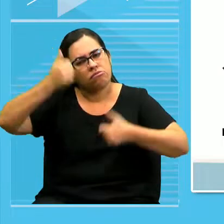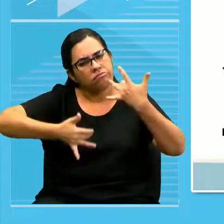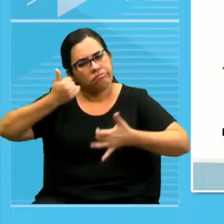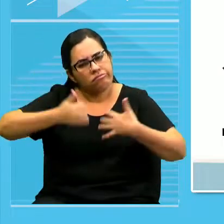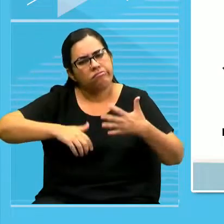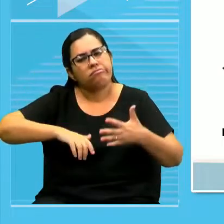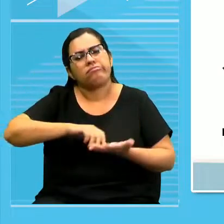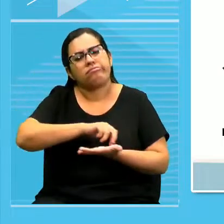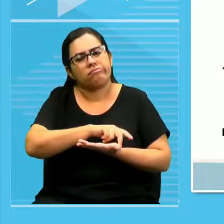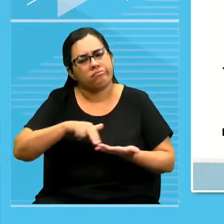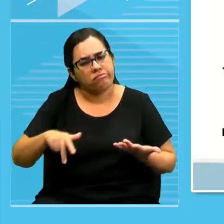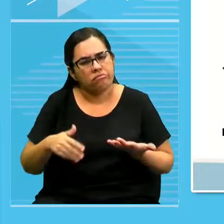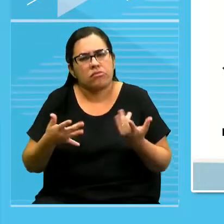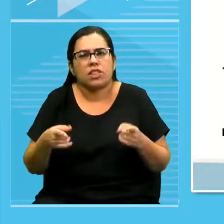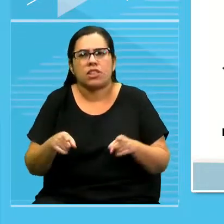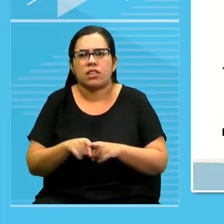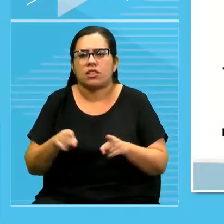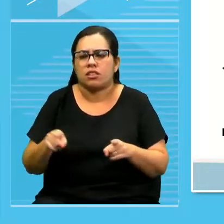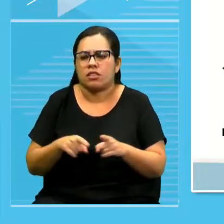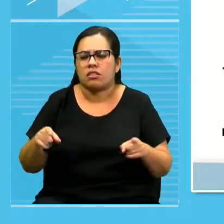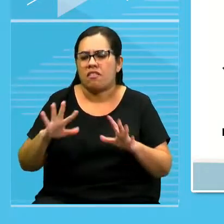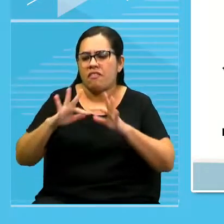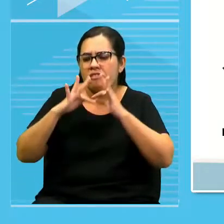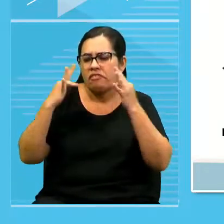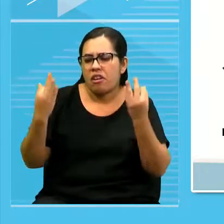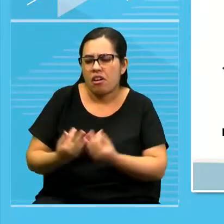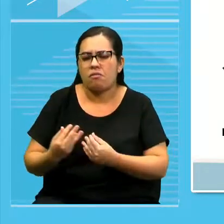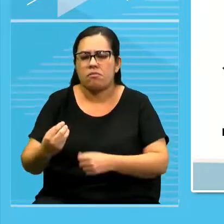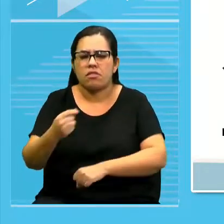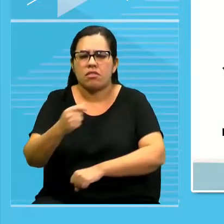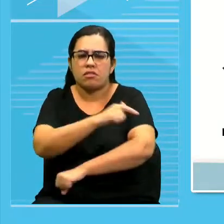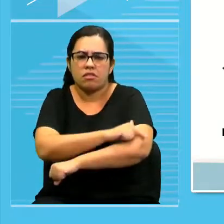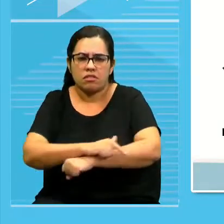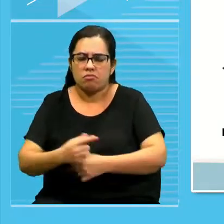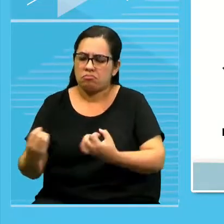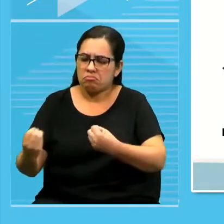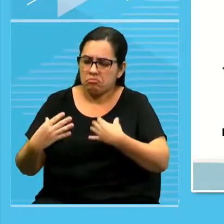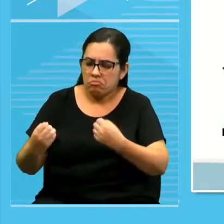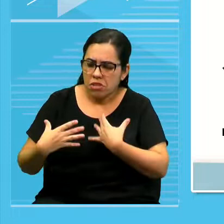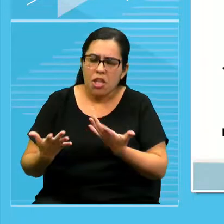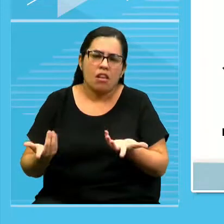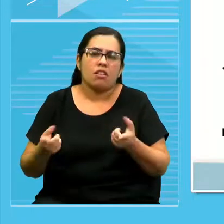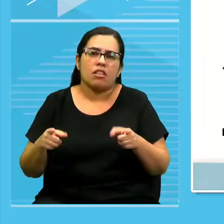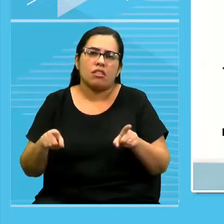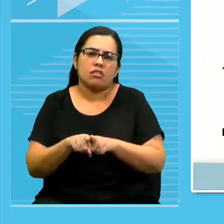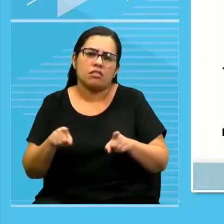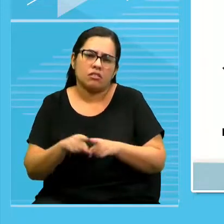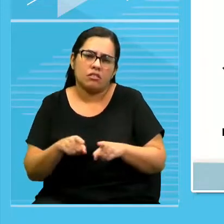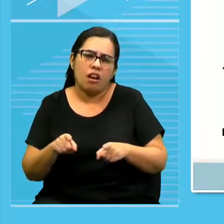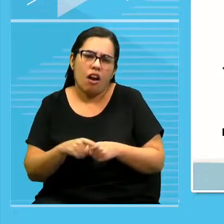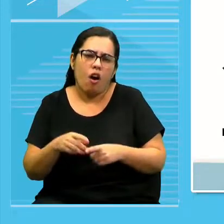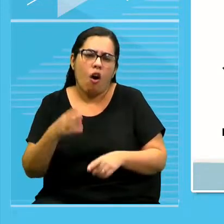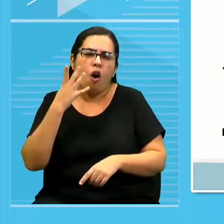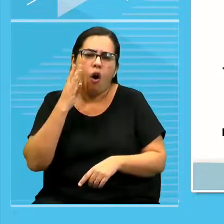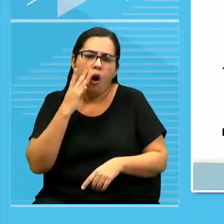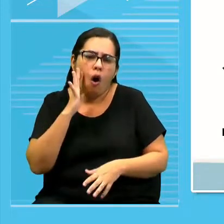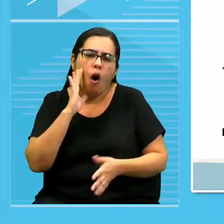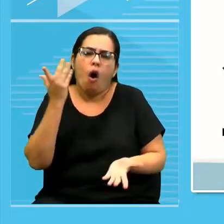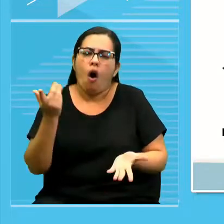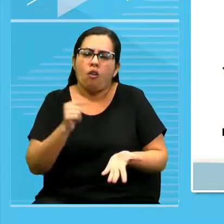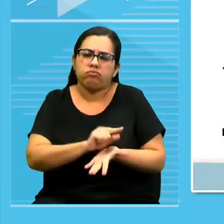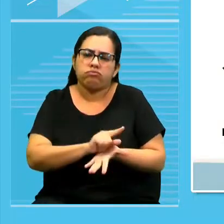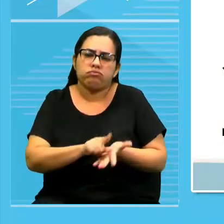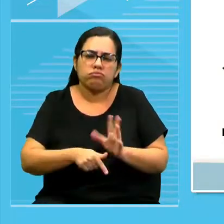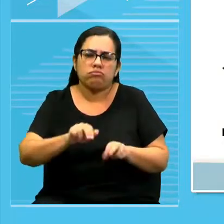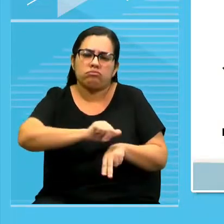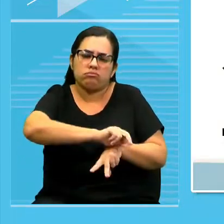vai influenciar a educação que tu recebeu o poder aquisitivo que tu tem a tua cor o teu gênero a